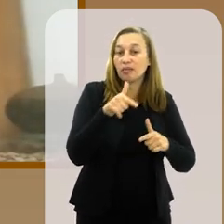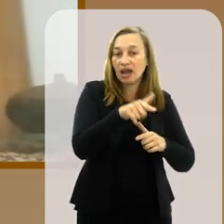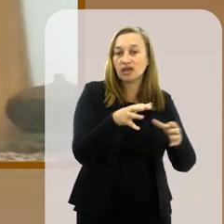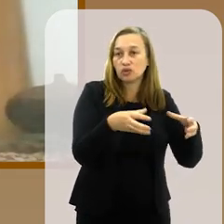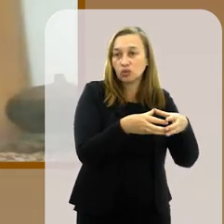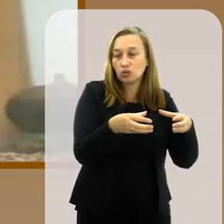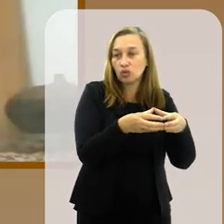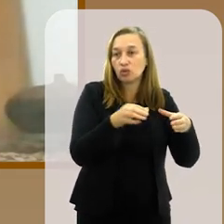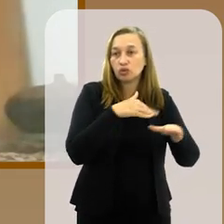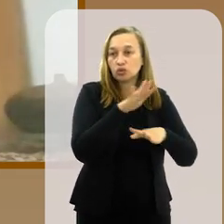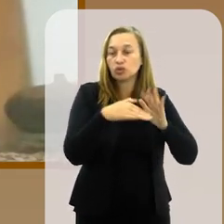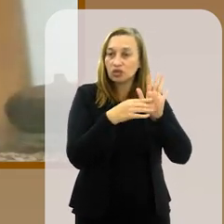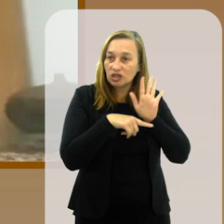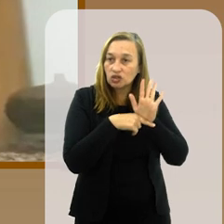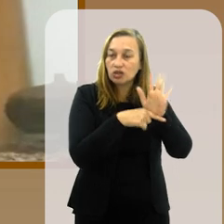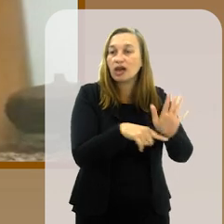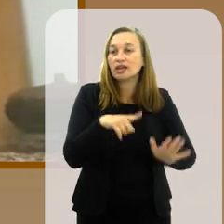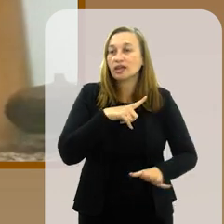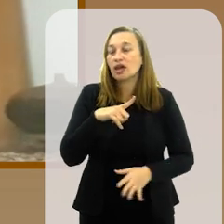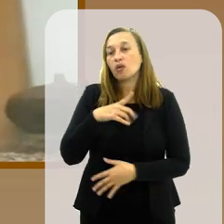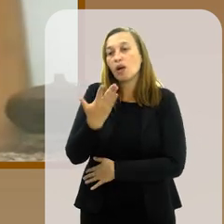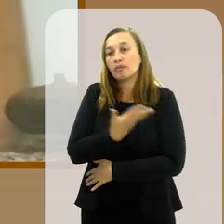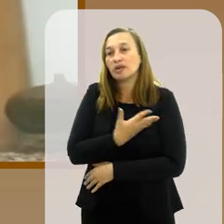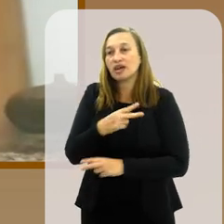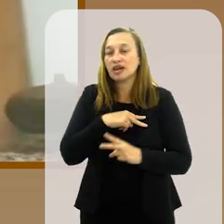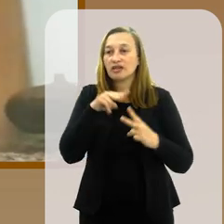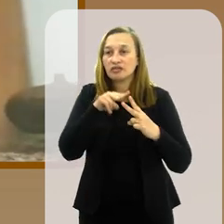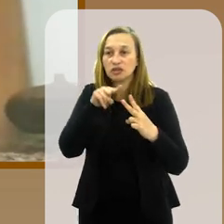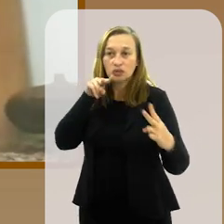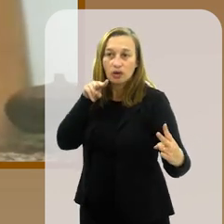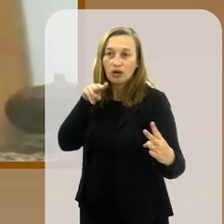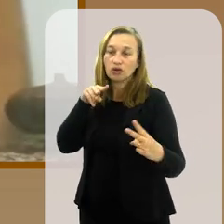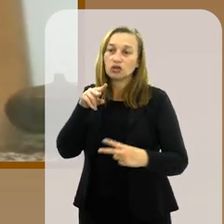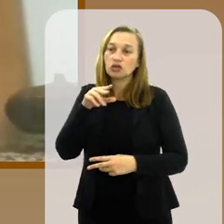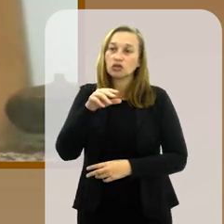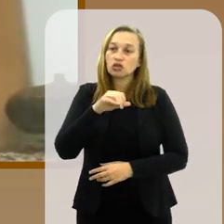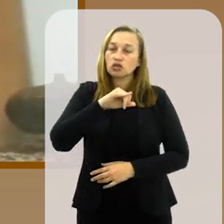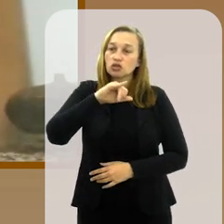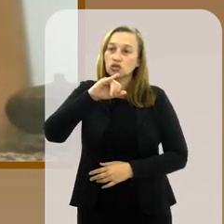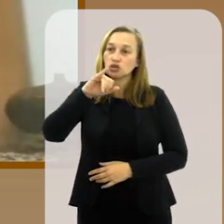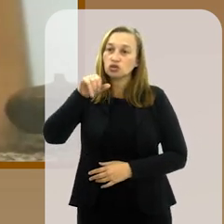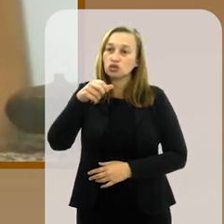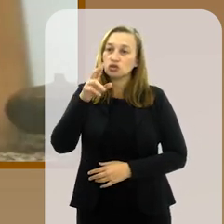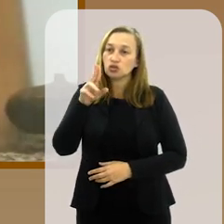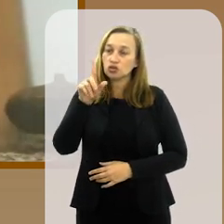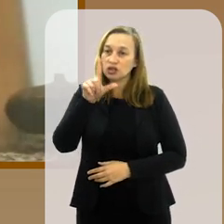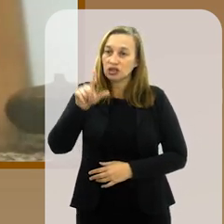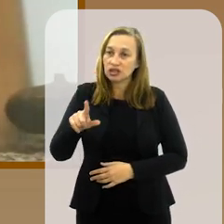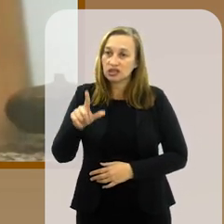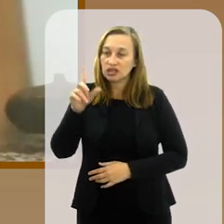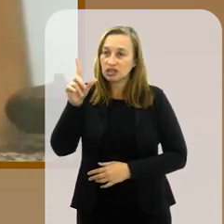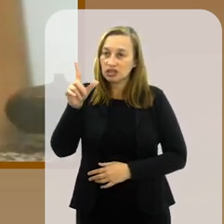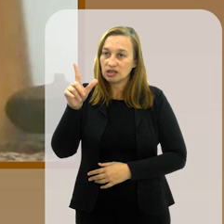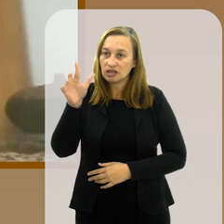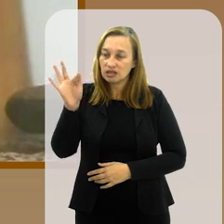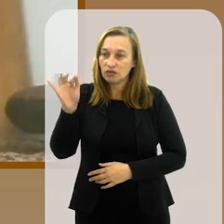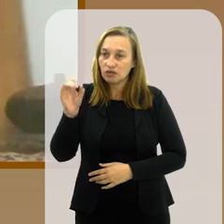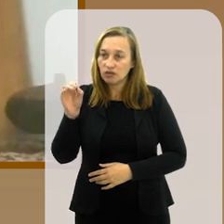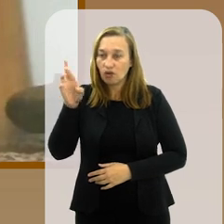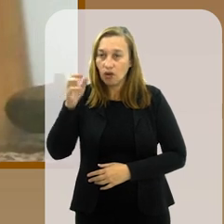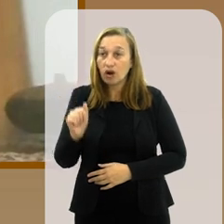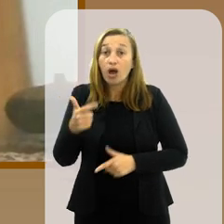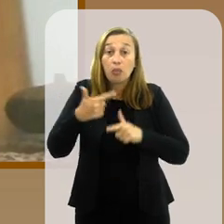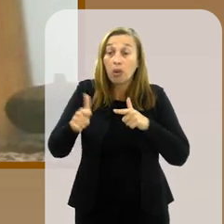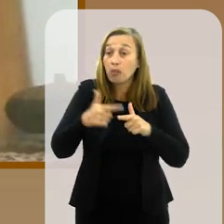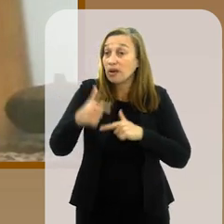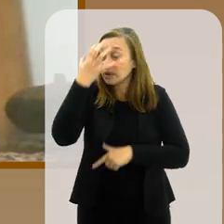ajuda. Agora, por exemplo, eu tenho uma amiga virtual lá de Juiz de Fora, ela é artesã, ela está